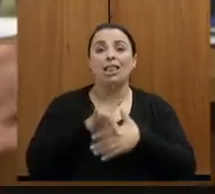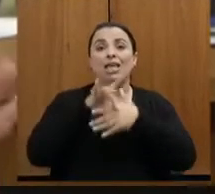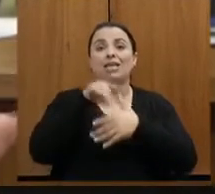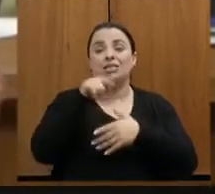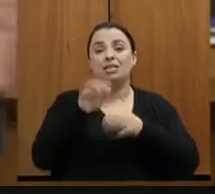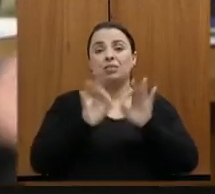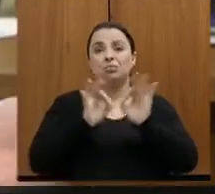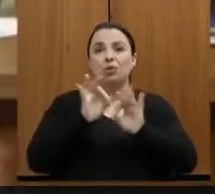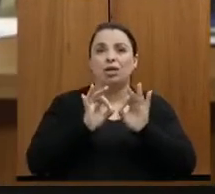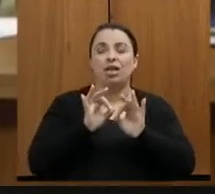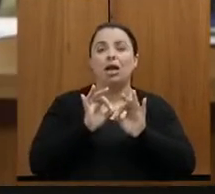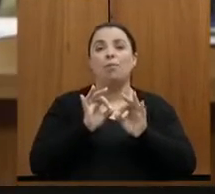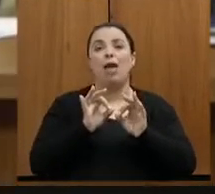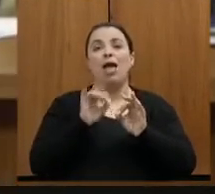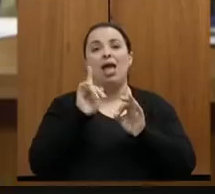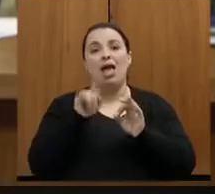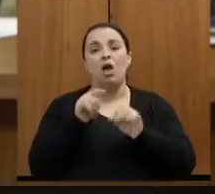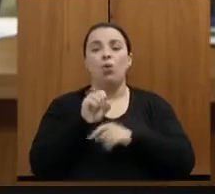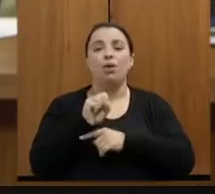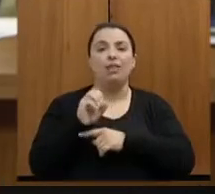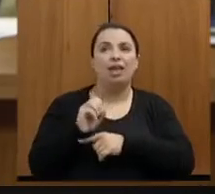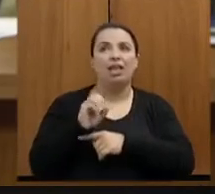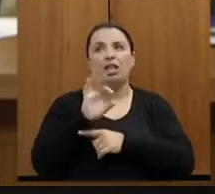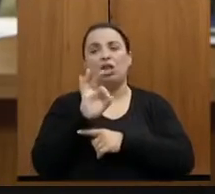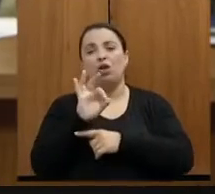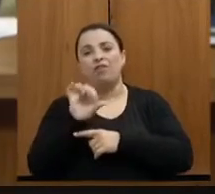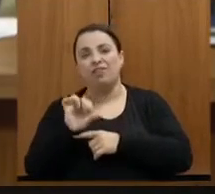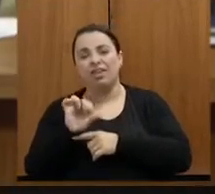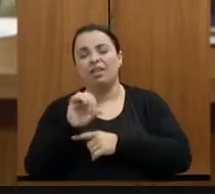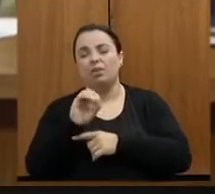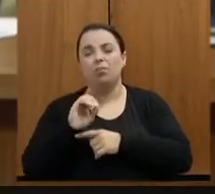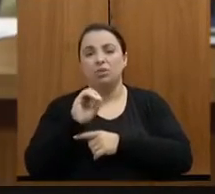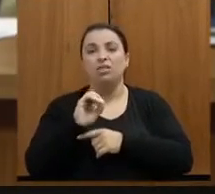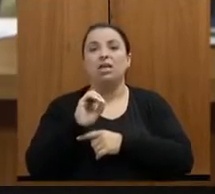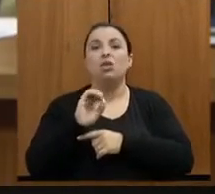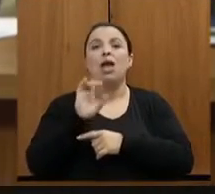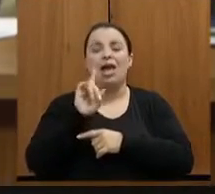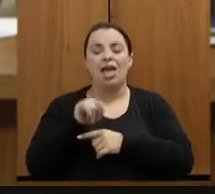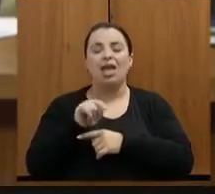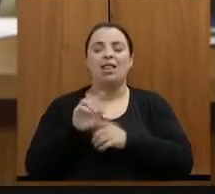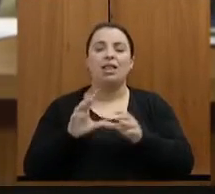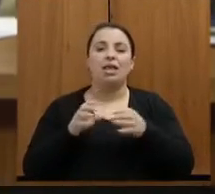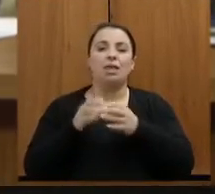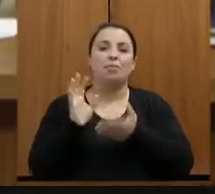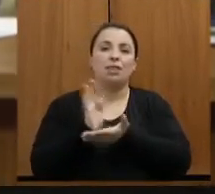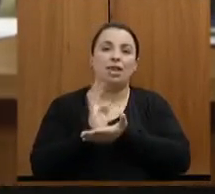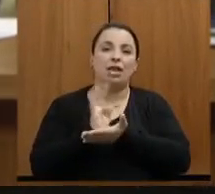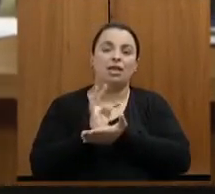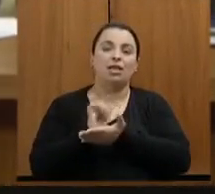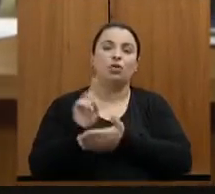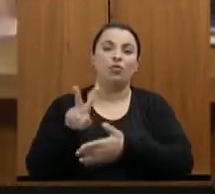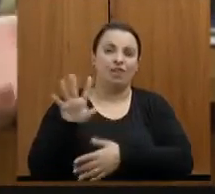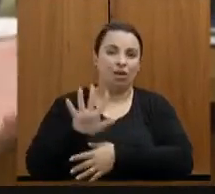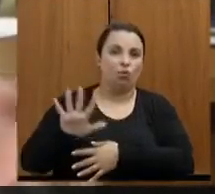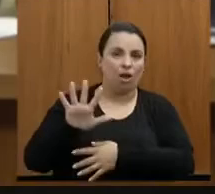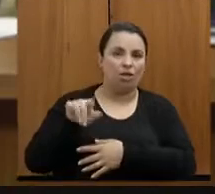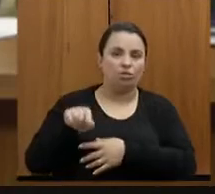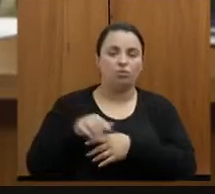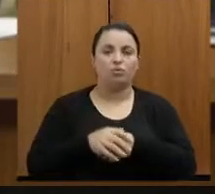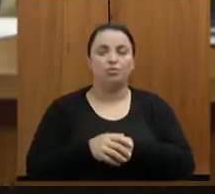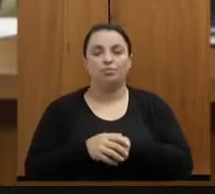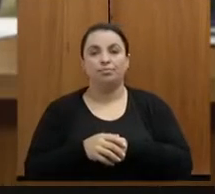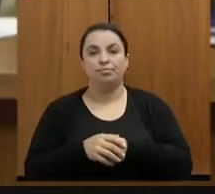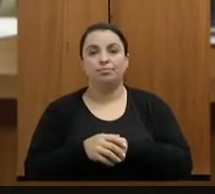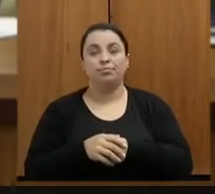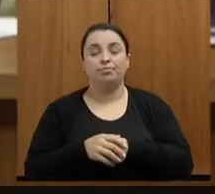assim, 80%, 90%, ele é da equipe técnica da agência do Vale do Aço. Pode passar, por favor? Eu entro agora no segundo